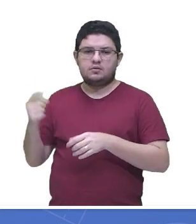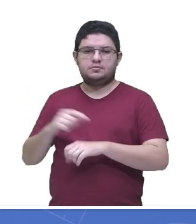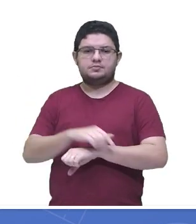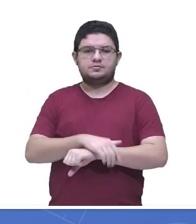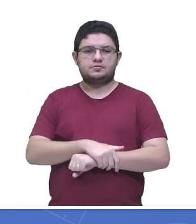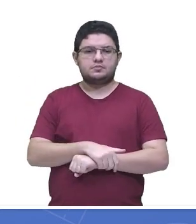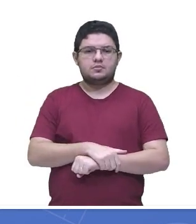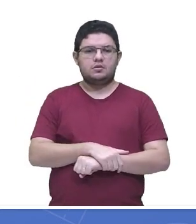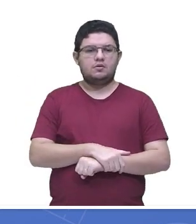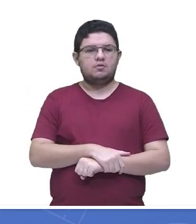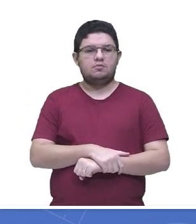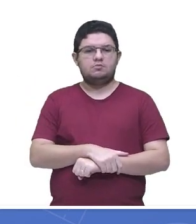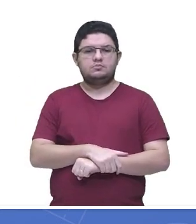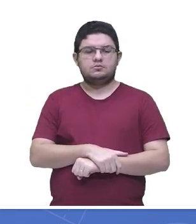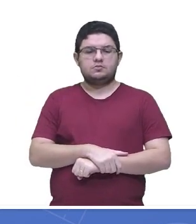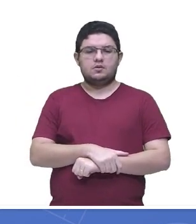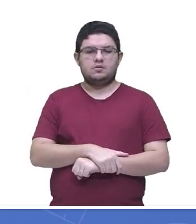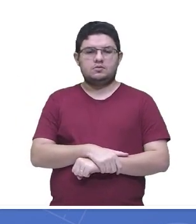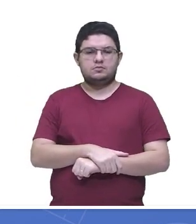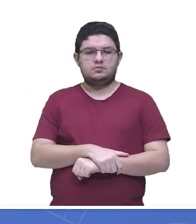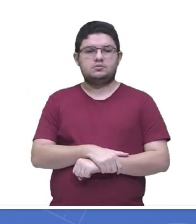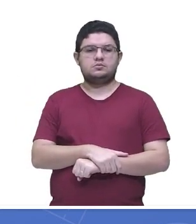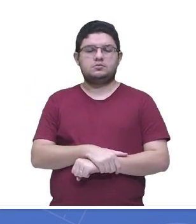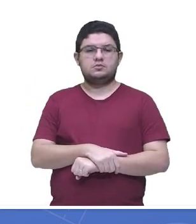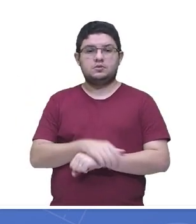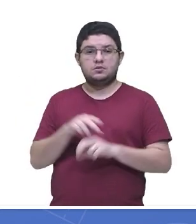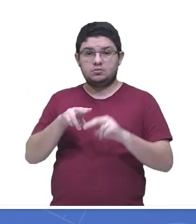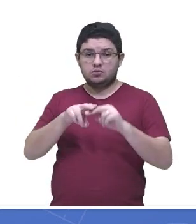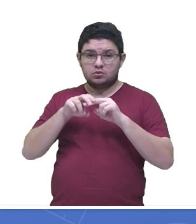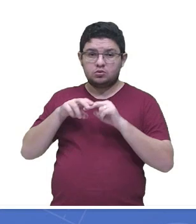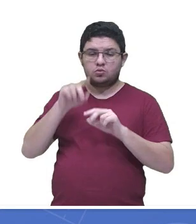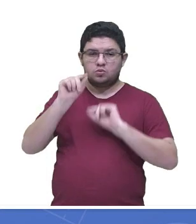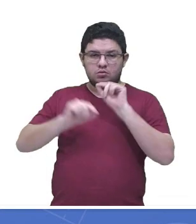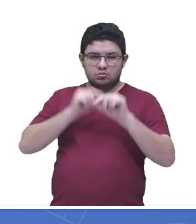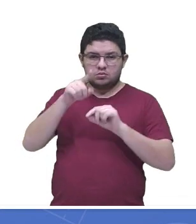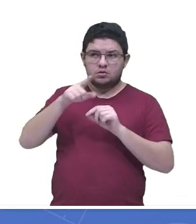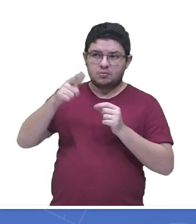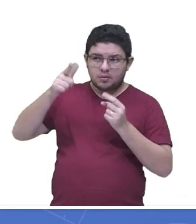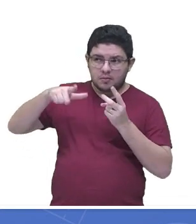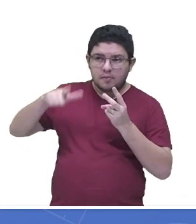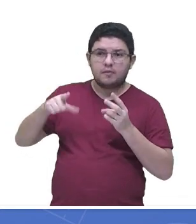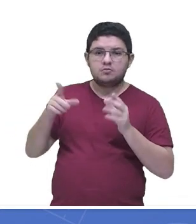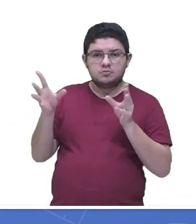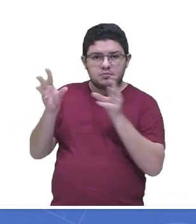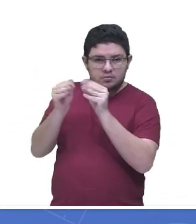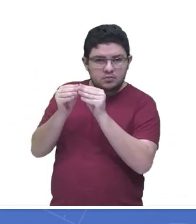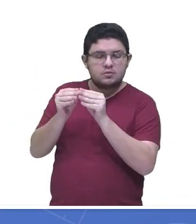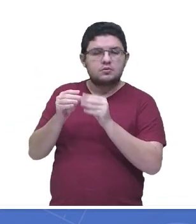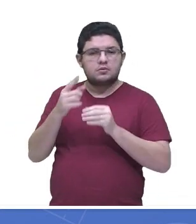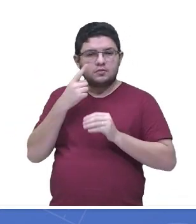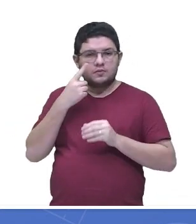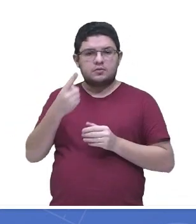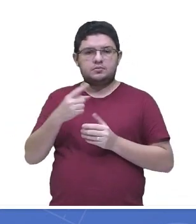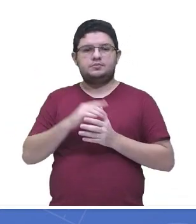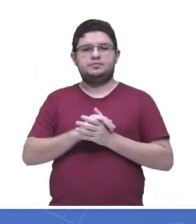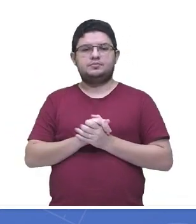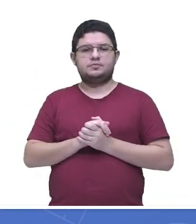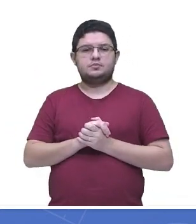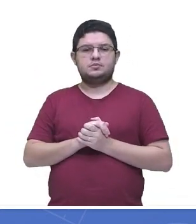Devem. Tá? Até porque vocês vão ver muito as formas abreviadas. Então, was not pode ficar